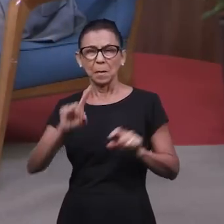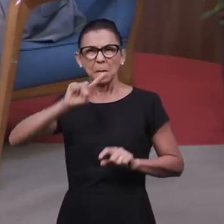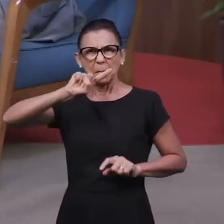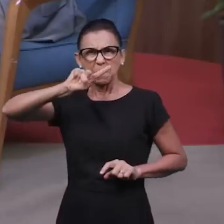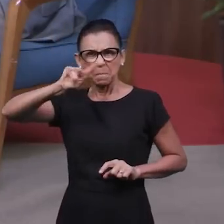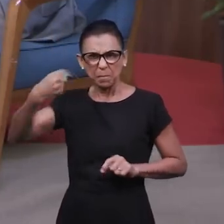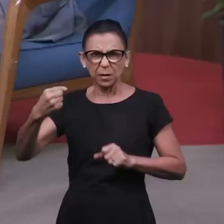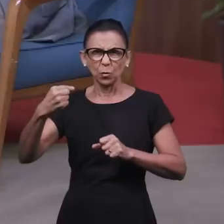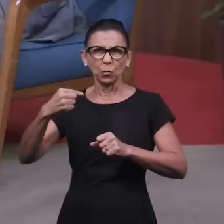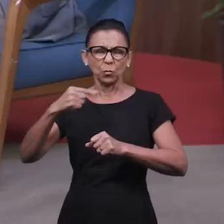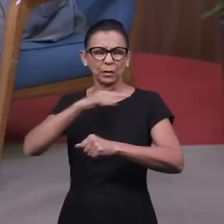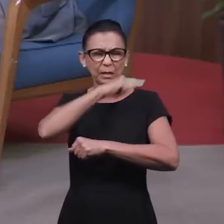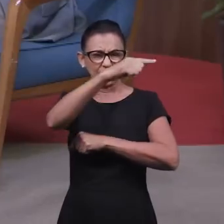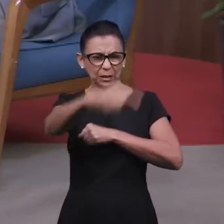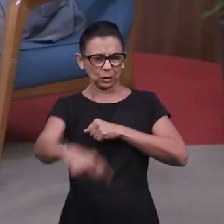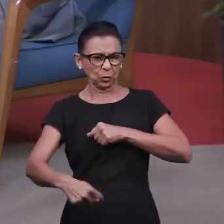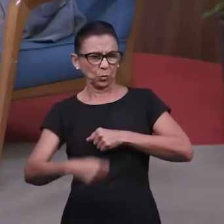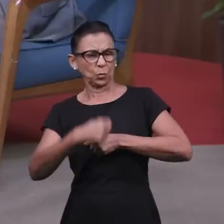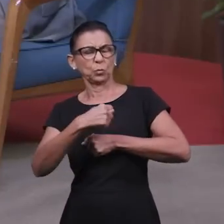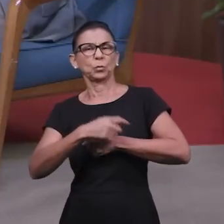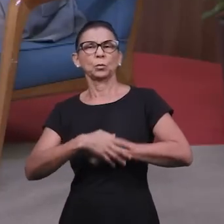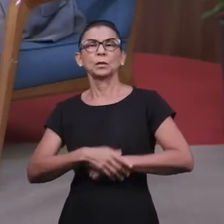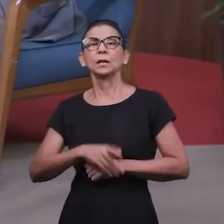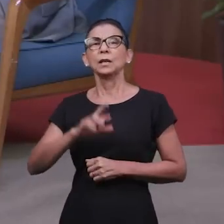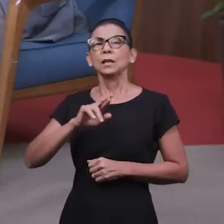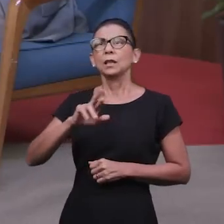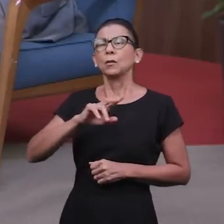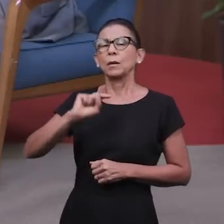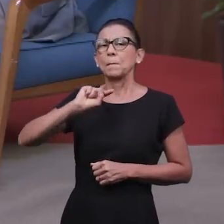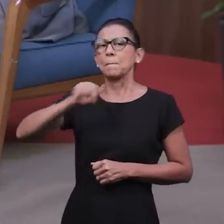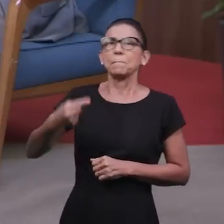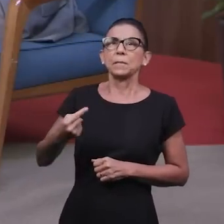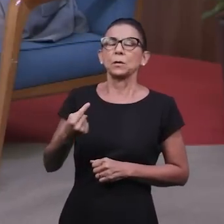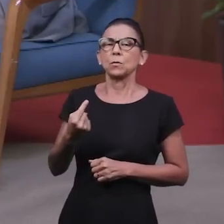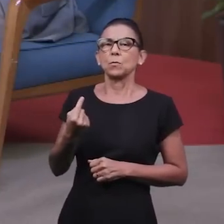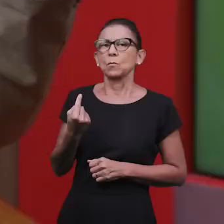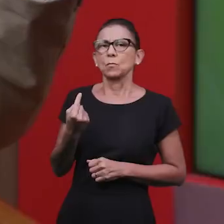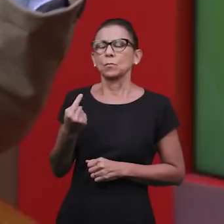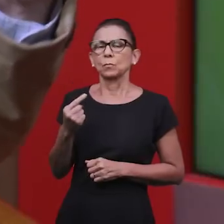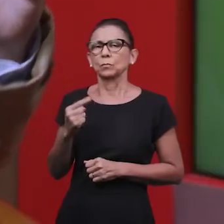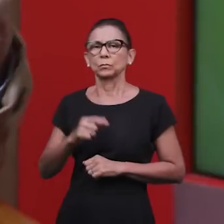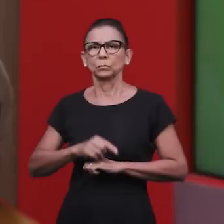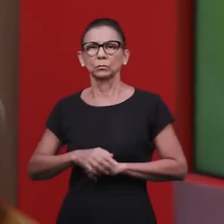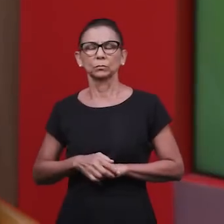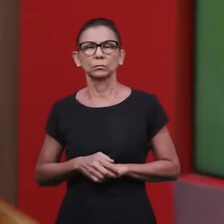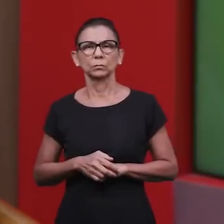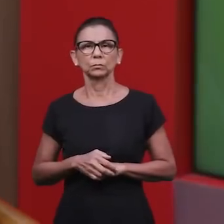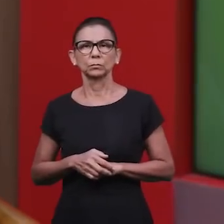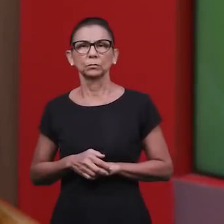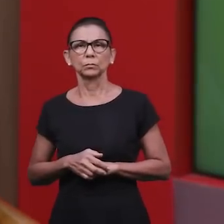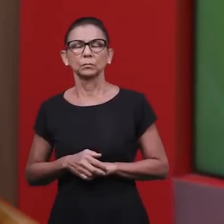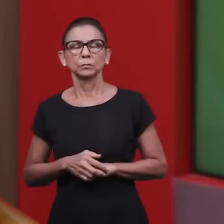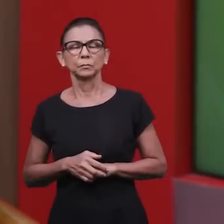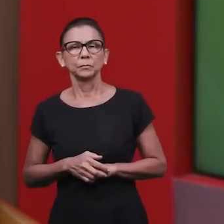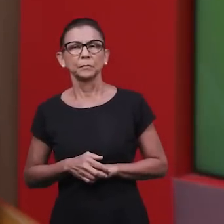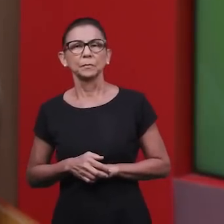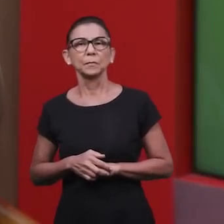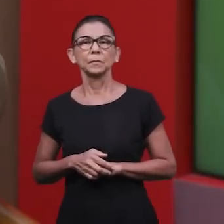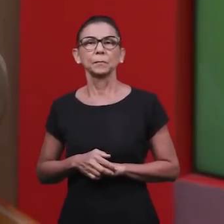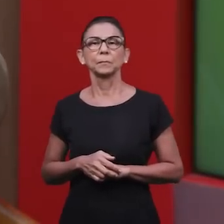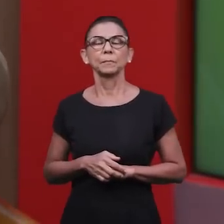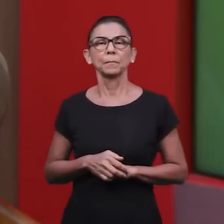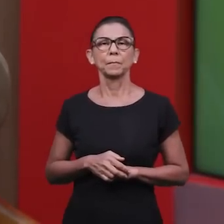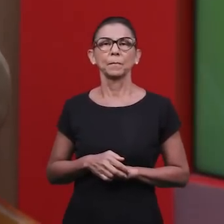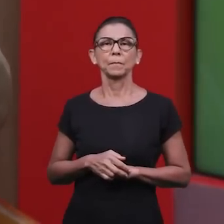força de expressão, porque não é 1000 literalmente, porque 1000 é o número de Deus. Uhum. Então, o escudo é uma arma